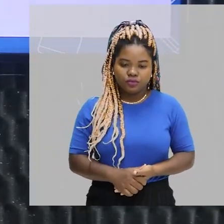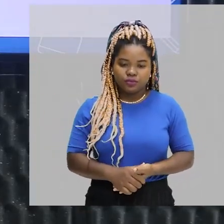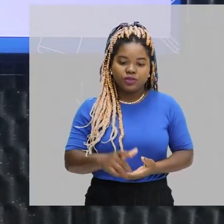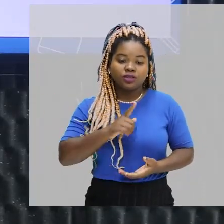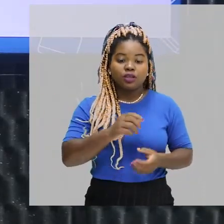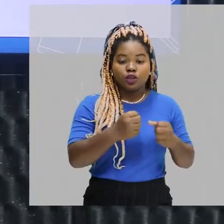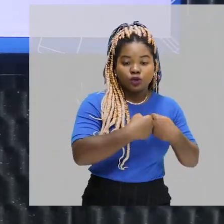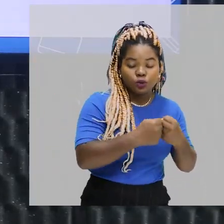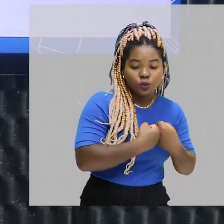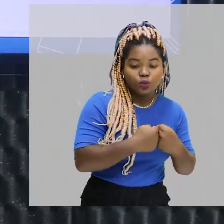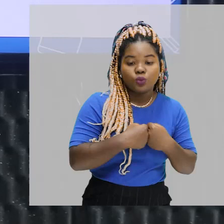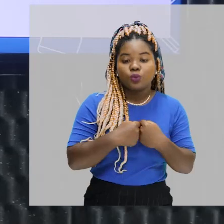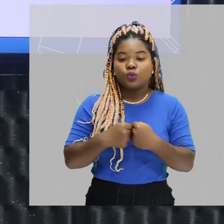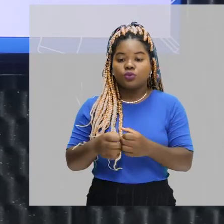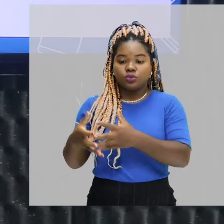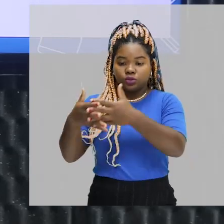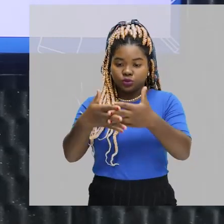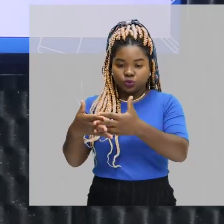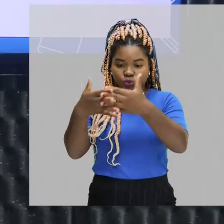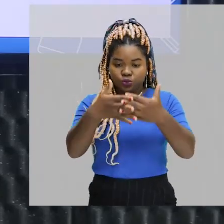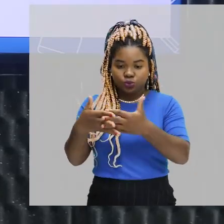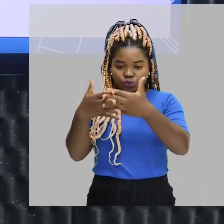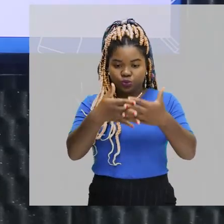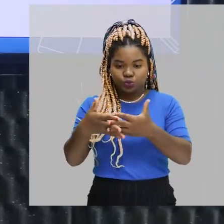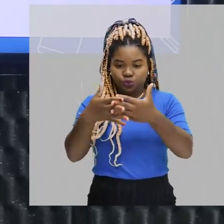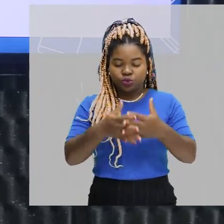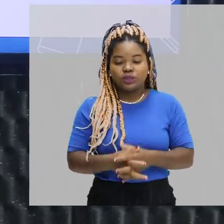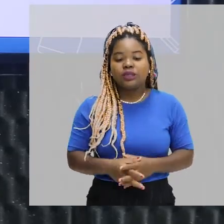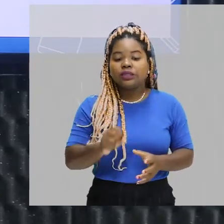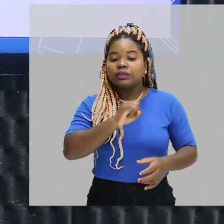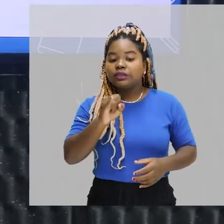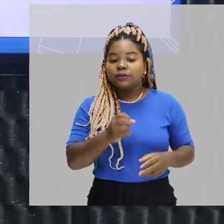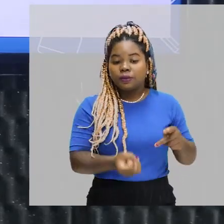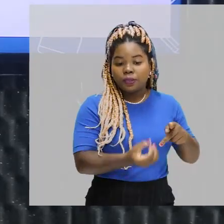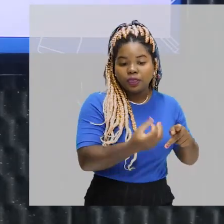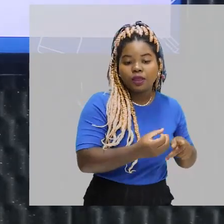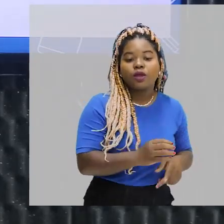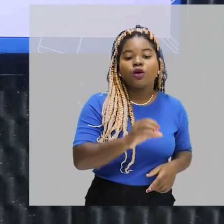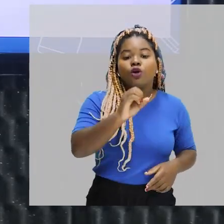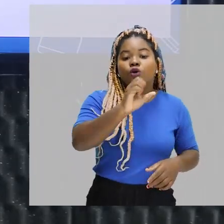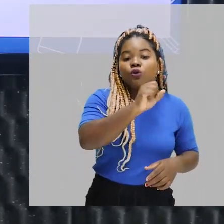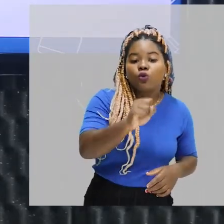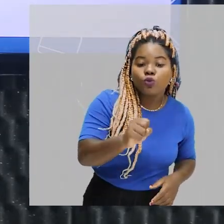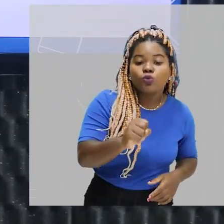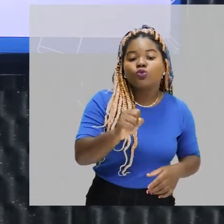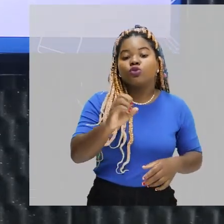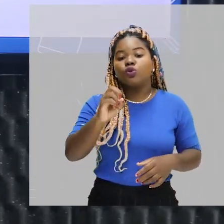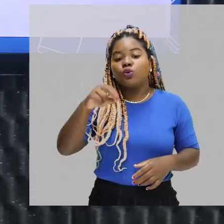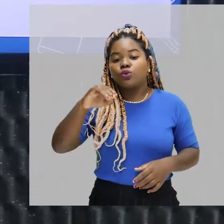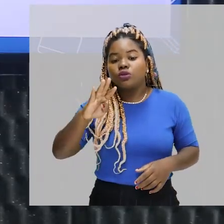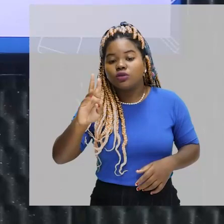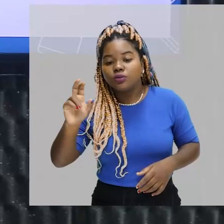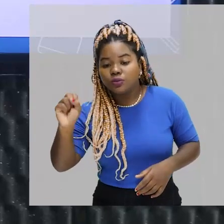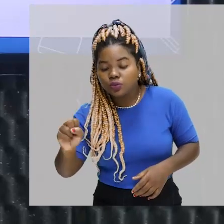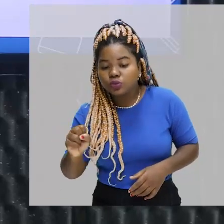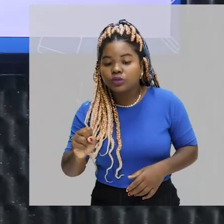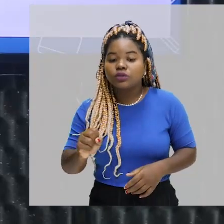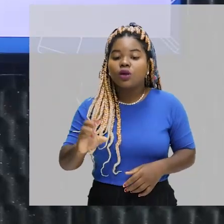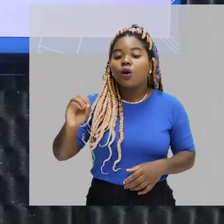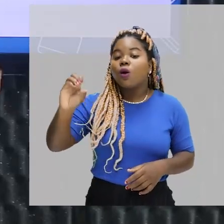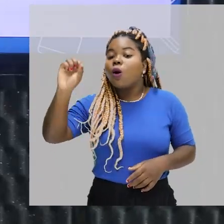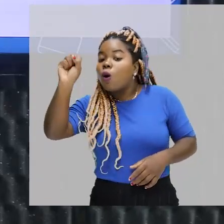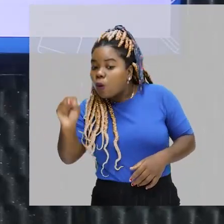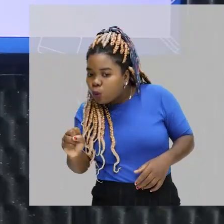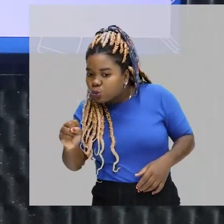Se eu pluralizar os ônibus e os caminhões, o verbo permanecerá no